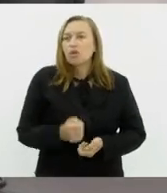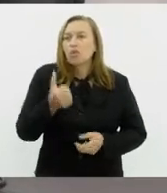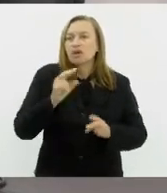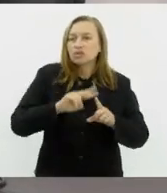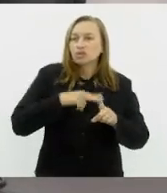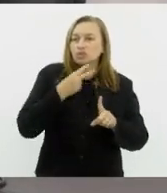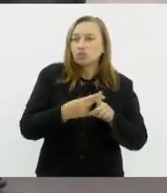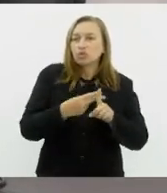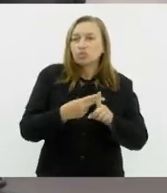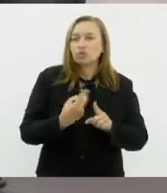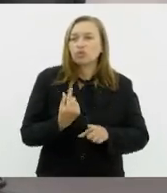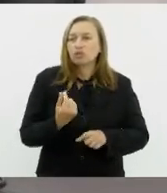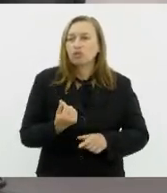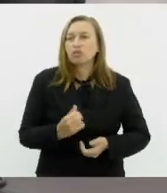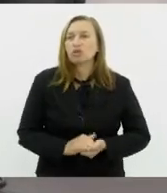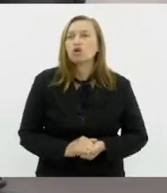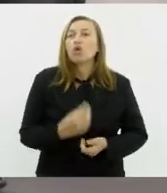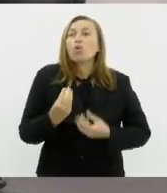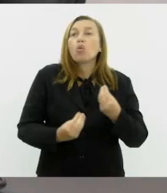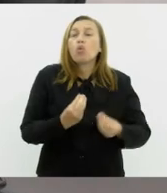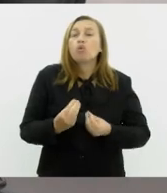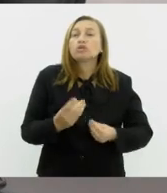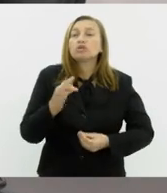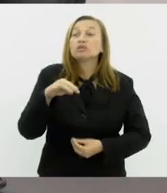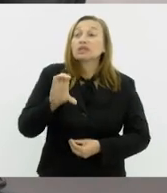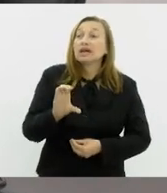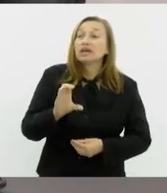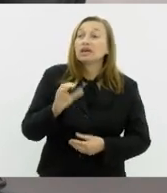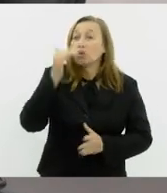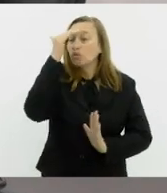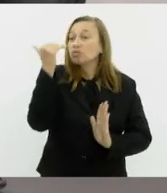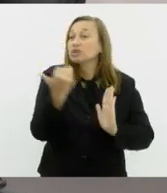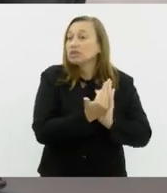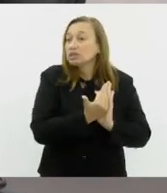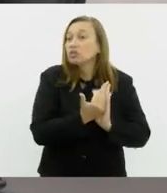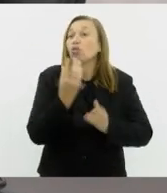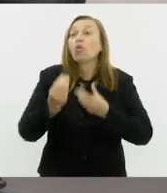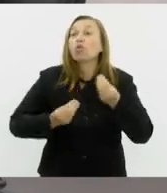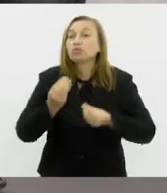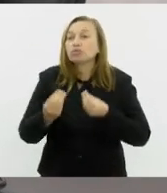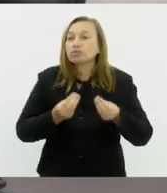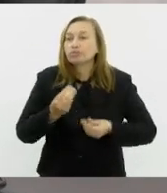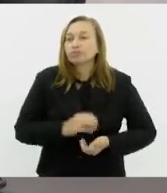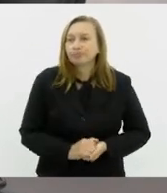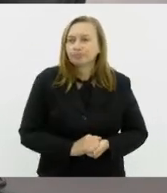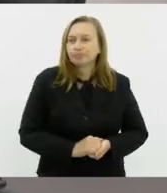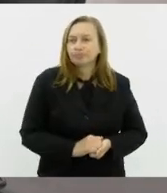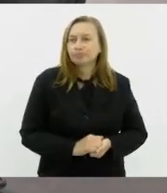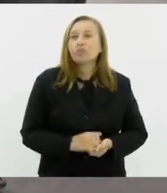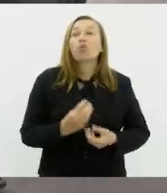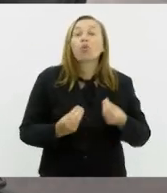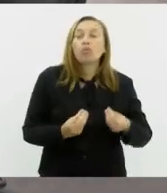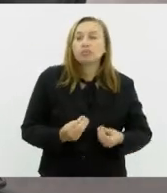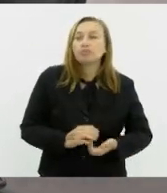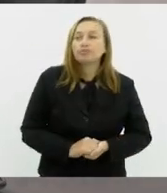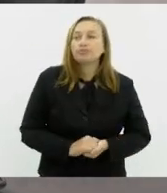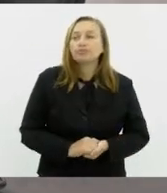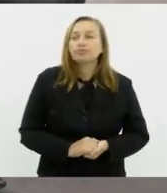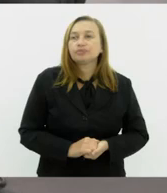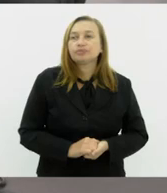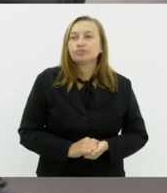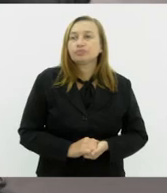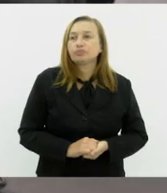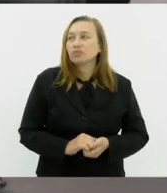disso, seguramente. Agora, como é que esse TAC foi cumprido? Ele foi cumprido. Como é que ele foi cumprido? Porque a gente mudou